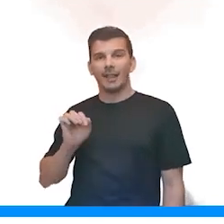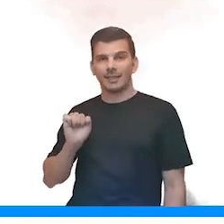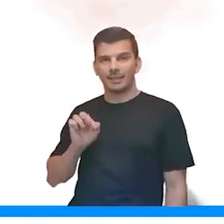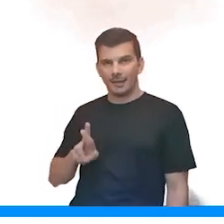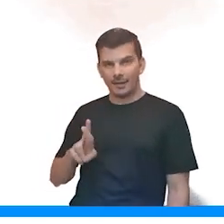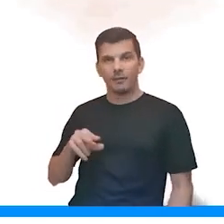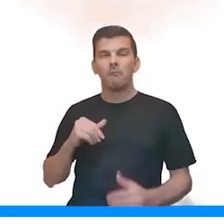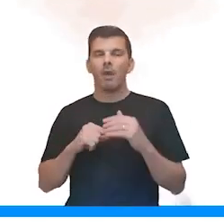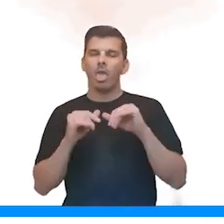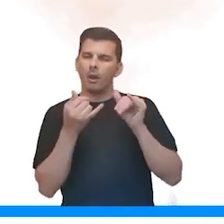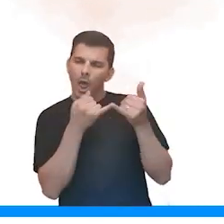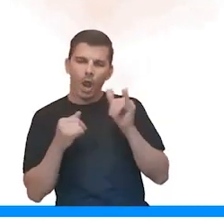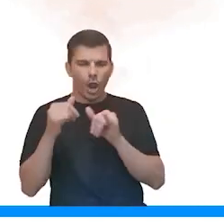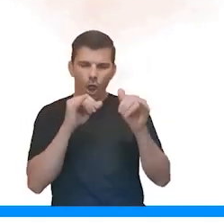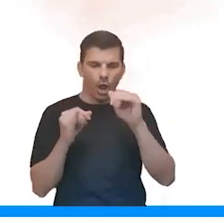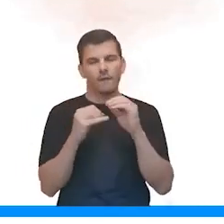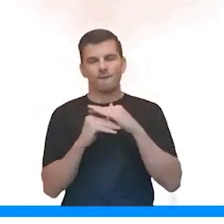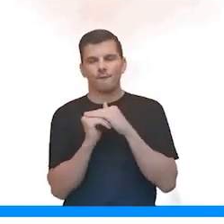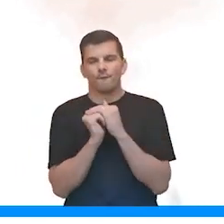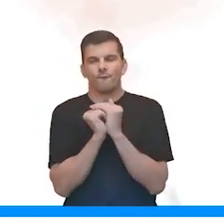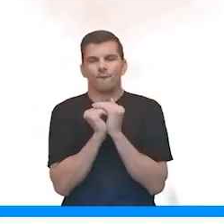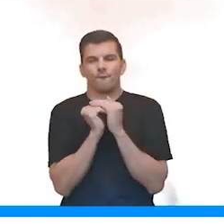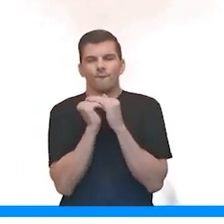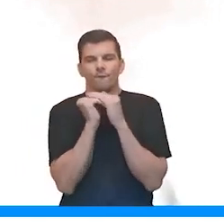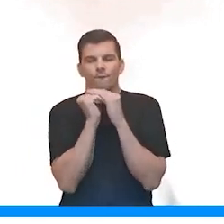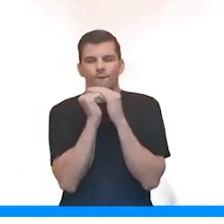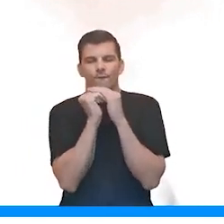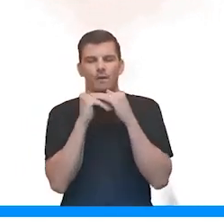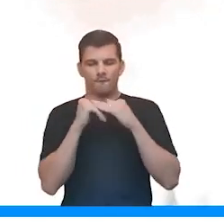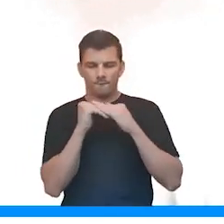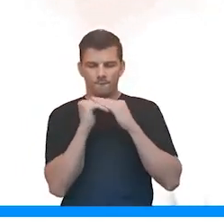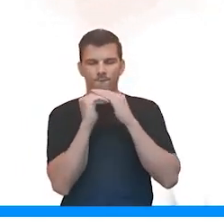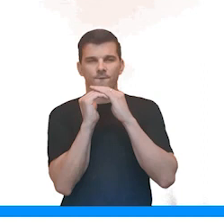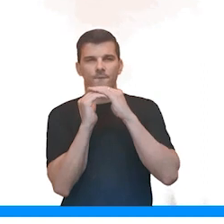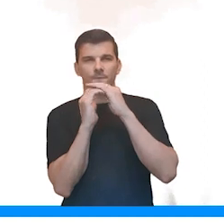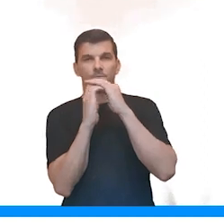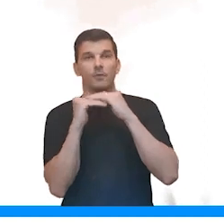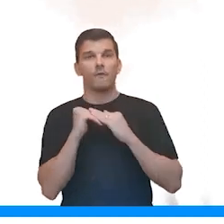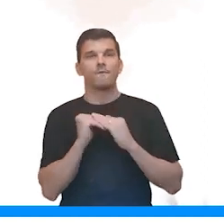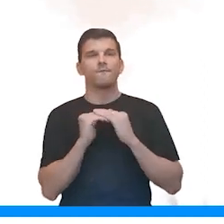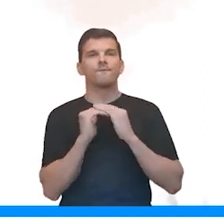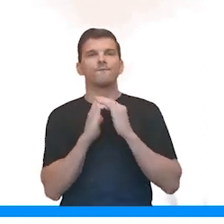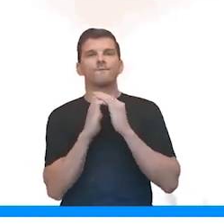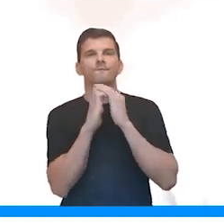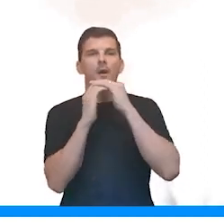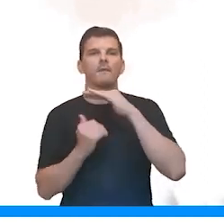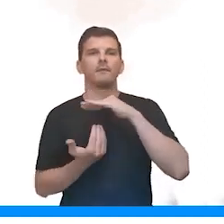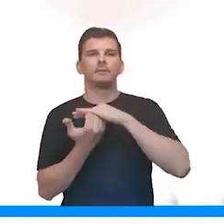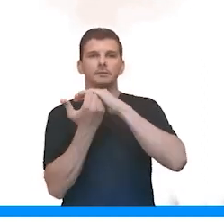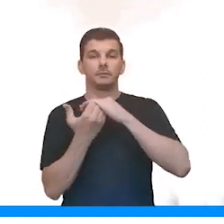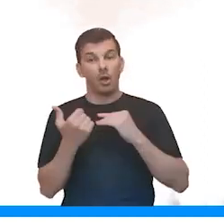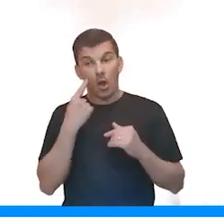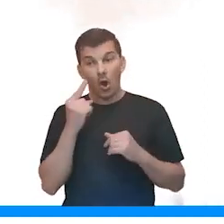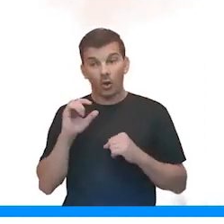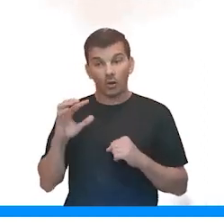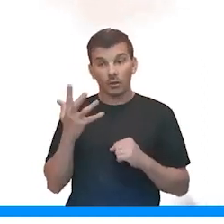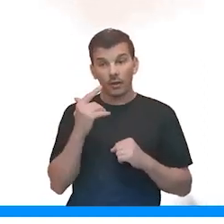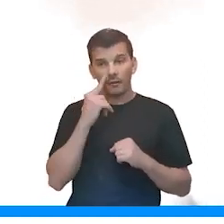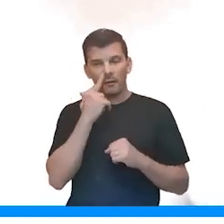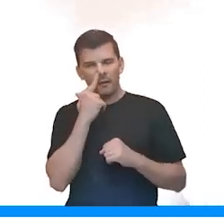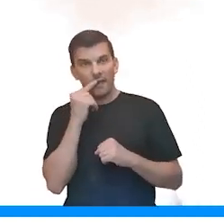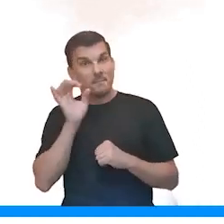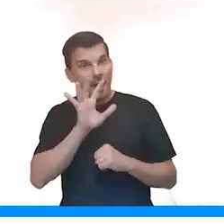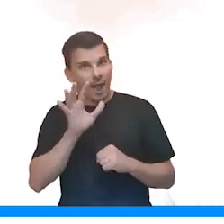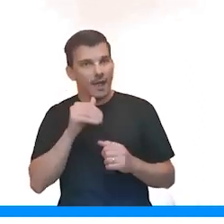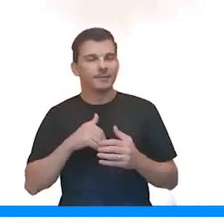quer dilatar, quer dizer, né? Aumenta a energia das moléculas e vai dilatar como? Empurrando a tampinha para cima. Então quando a